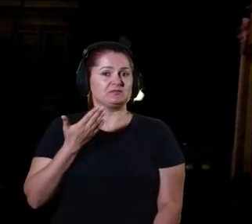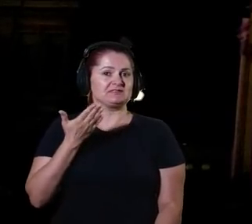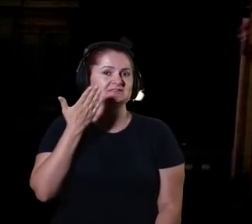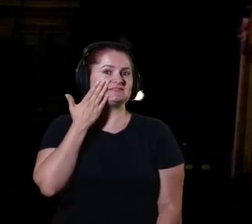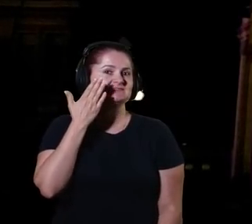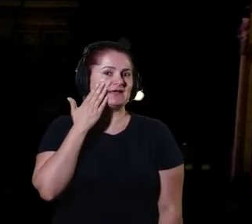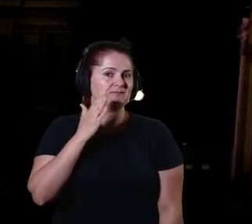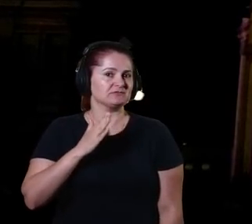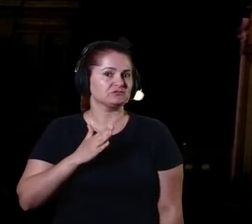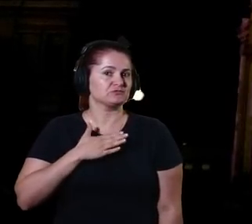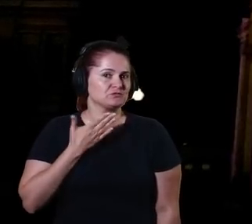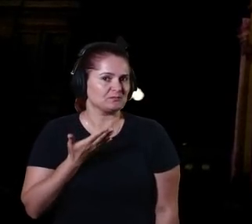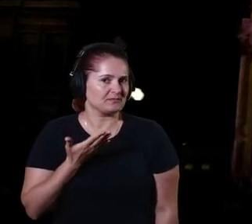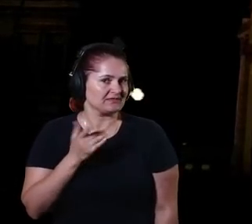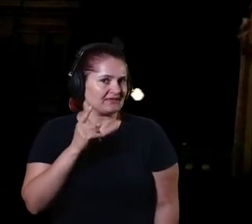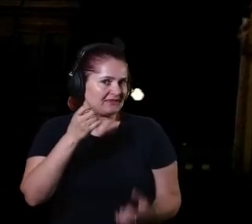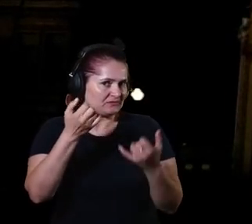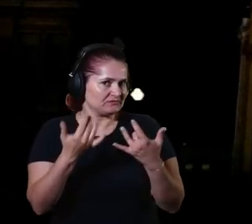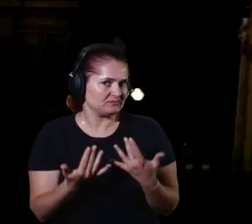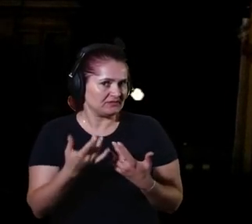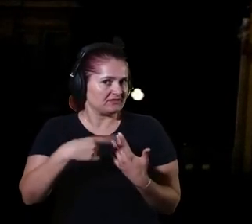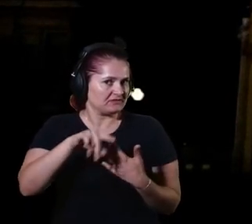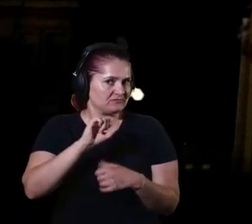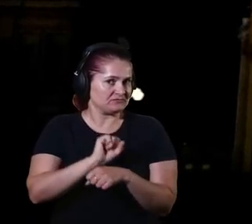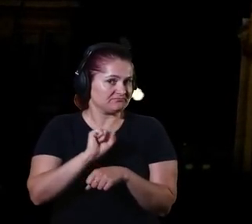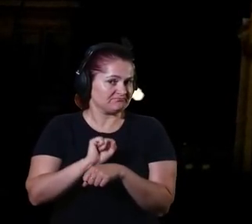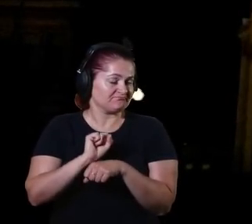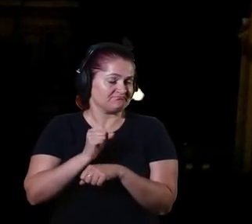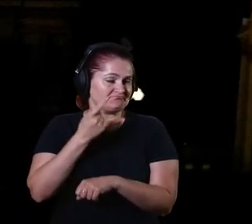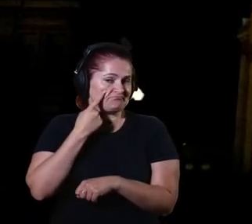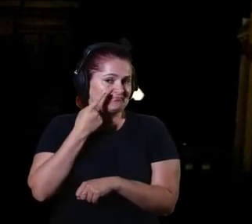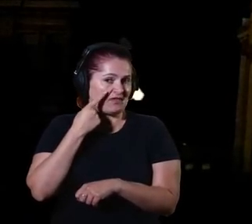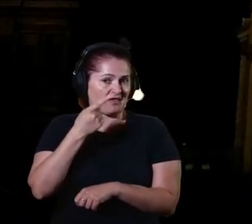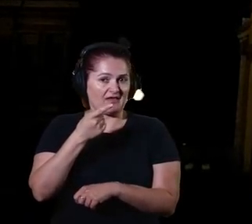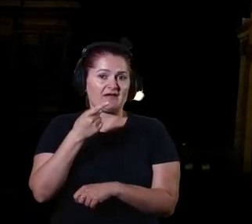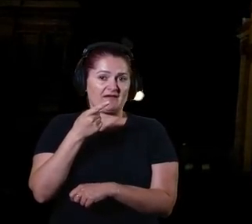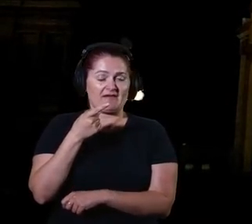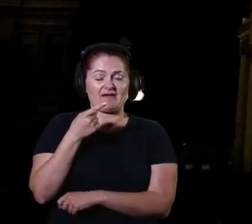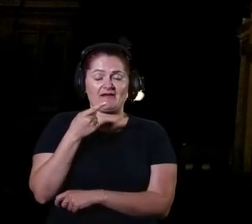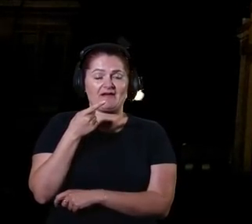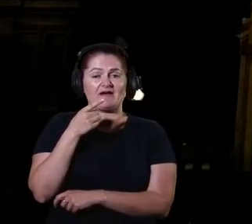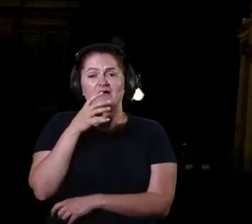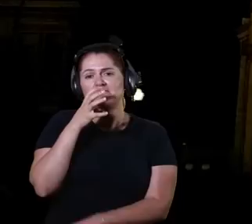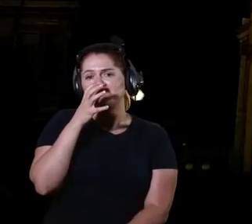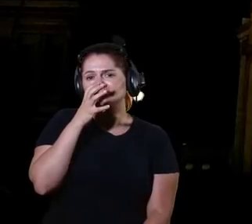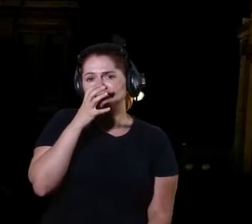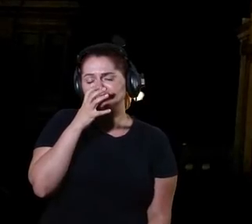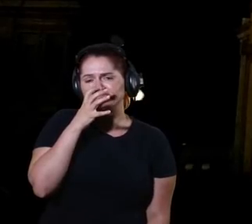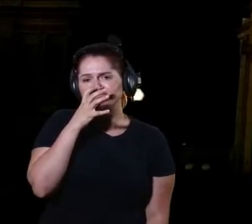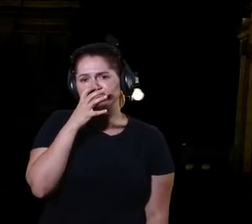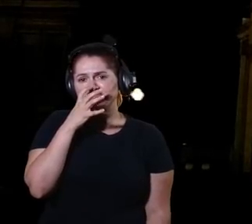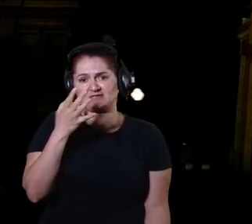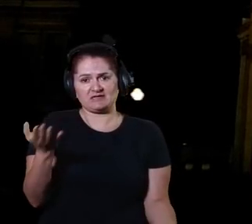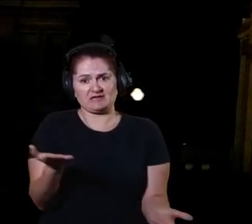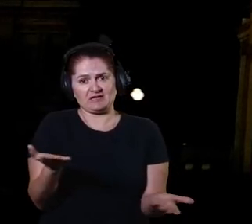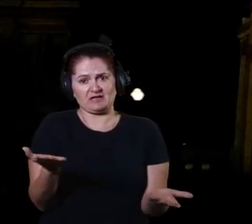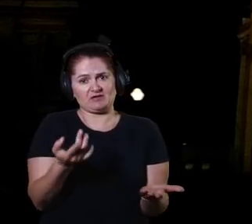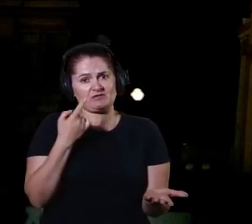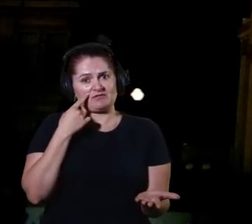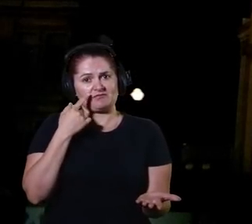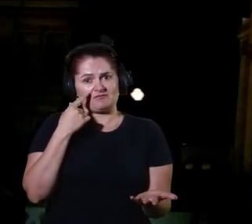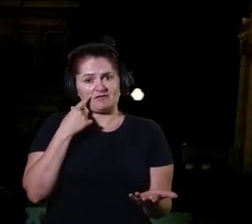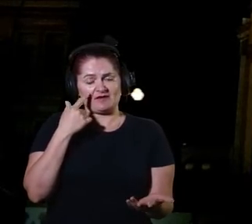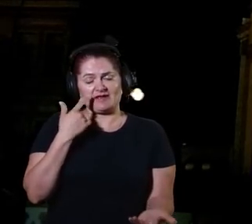se é surpresa não se fala. Então você aguarda que em instantes saberá essa bela surpresa que reserva o